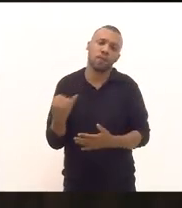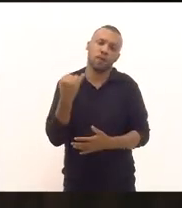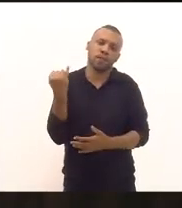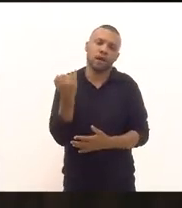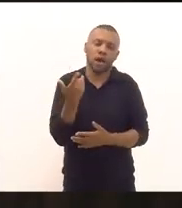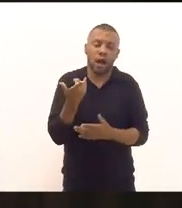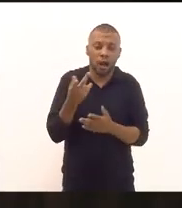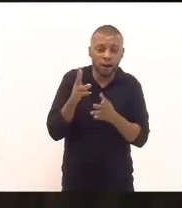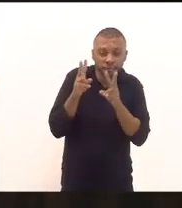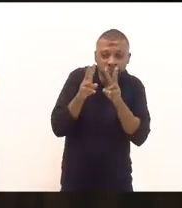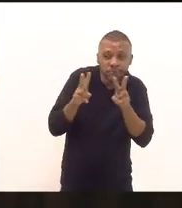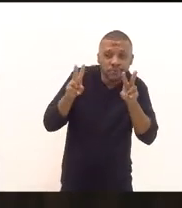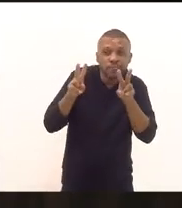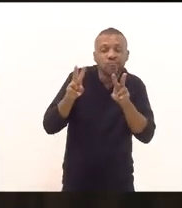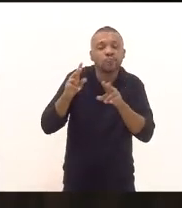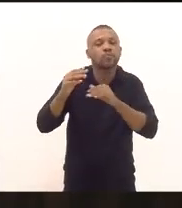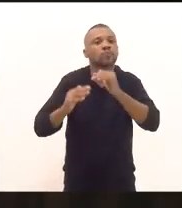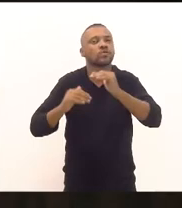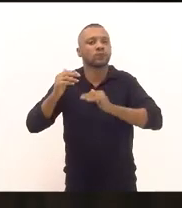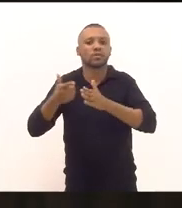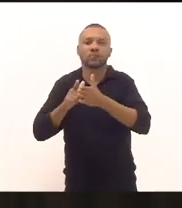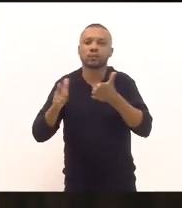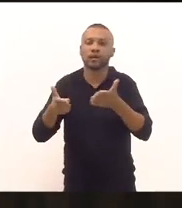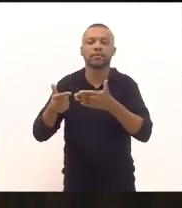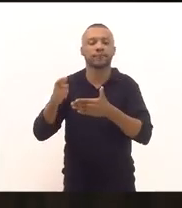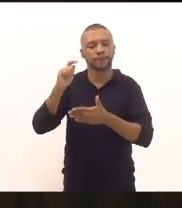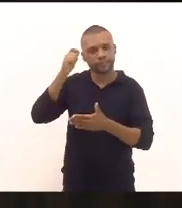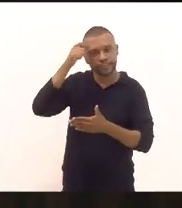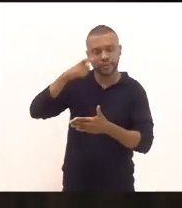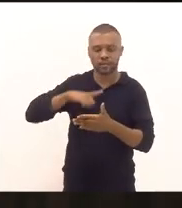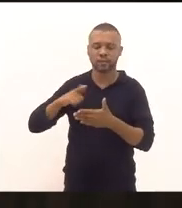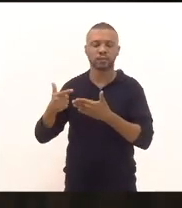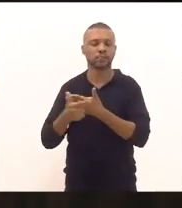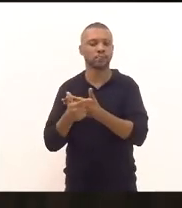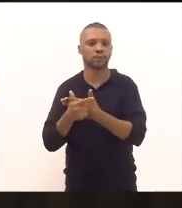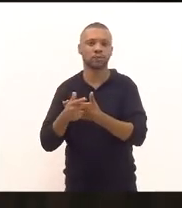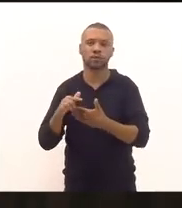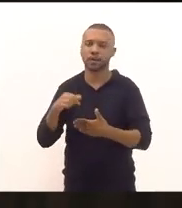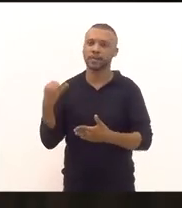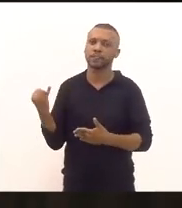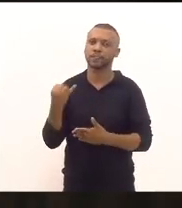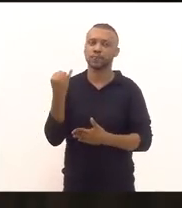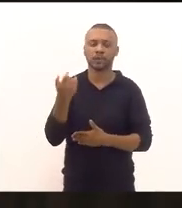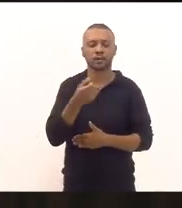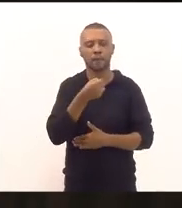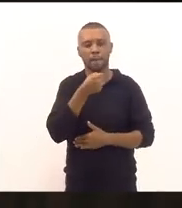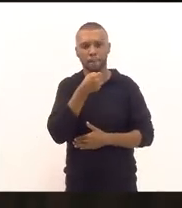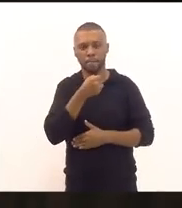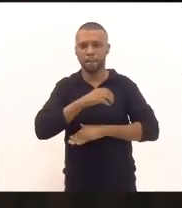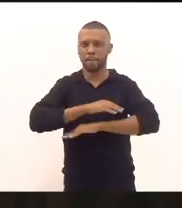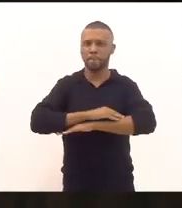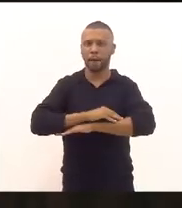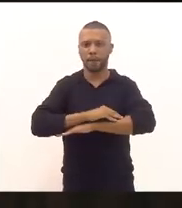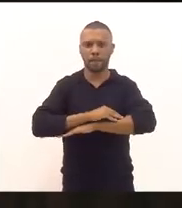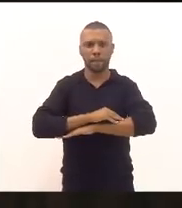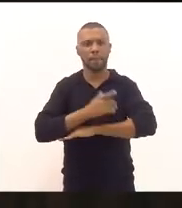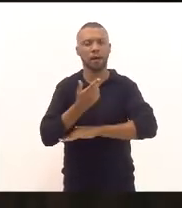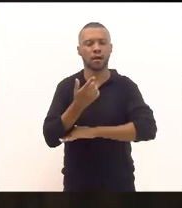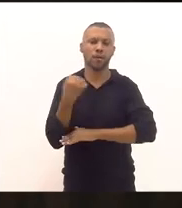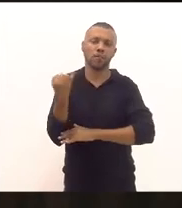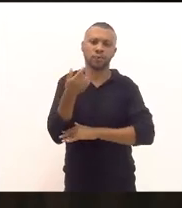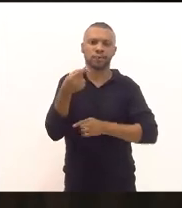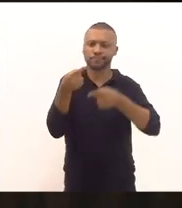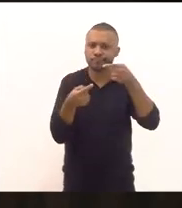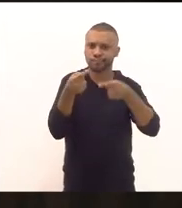tanta jornalistas pretas também fazendo esse papel que é tão central de âncora em debates em TVs então